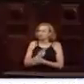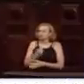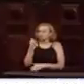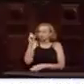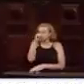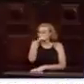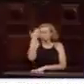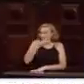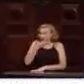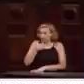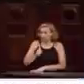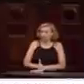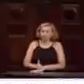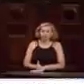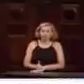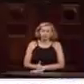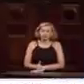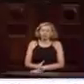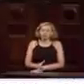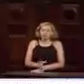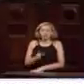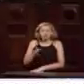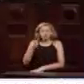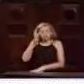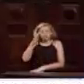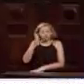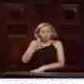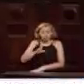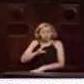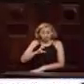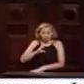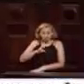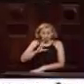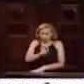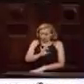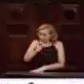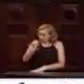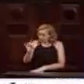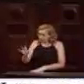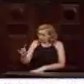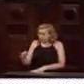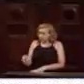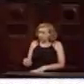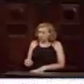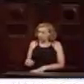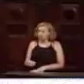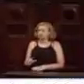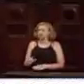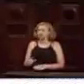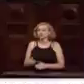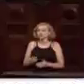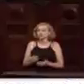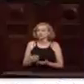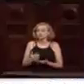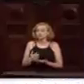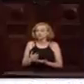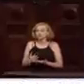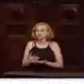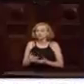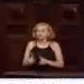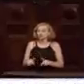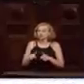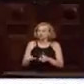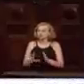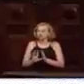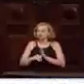e principalmente individualizar aqueles que participam de um esquema como esse, não só durante o mandato, não só